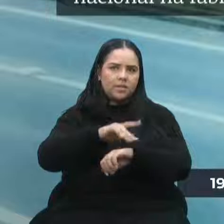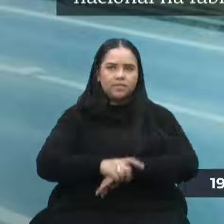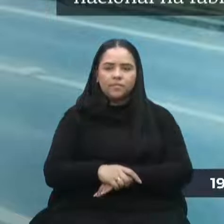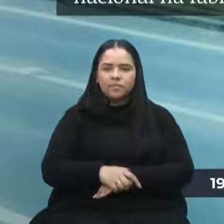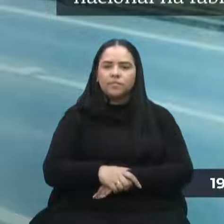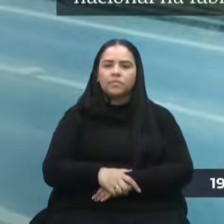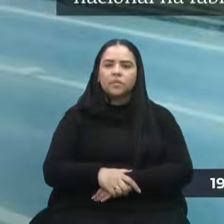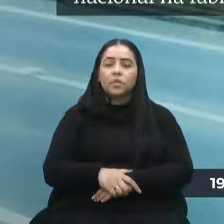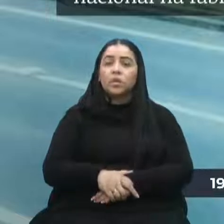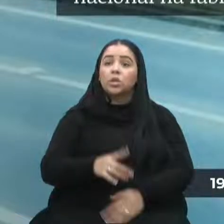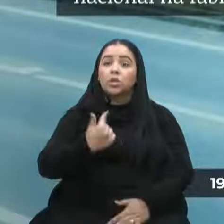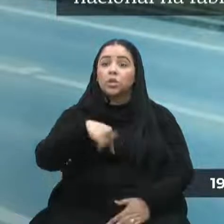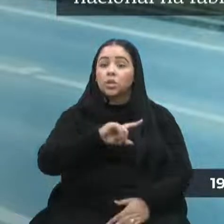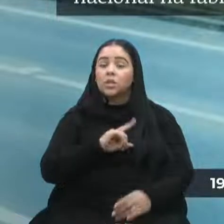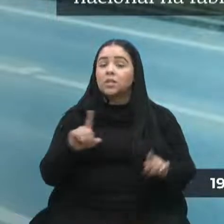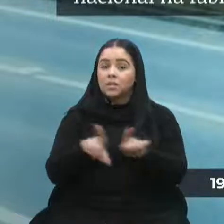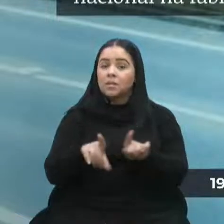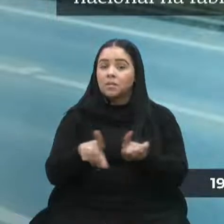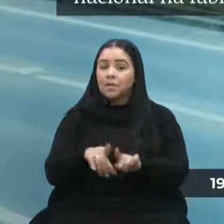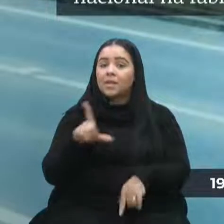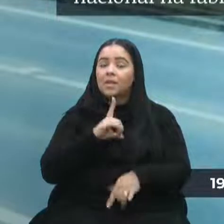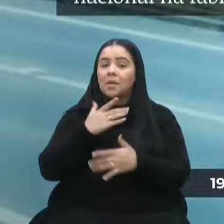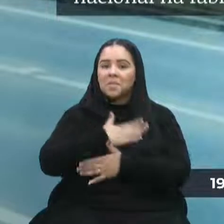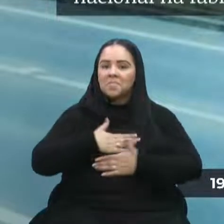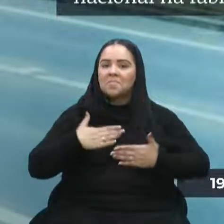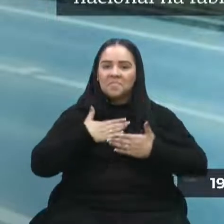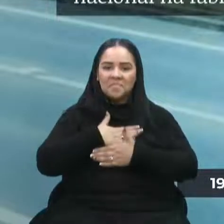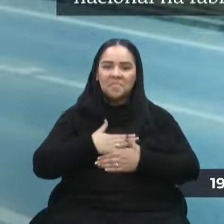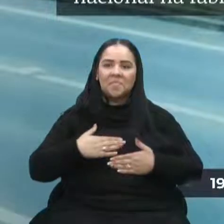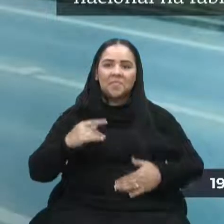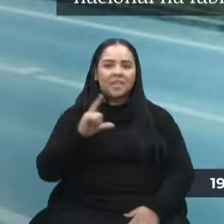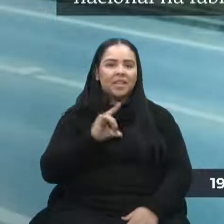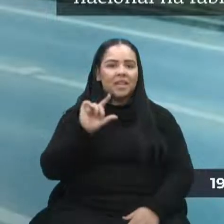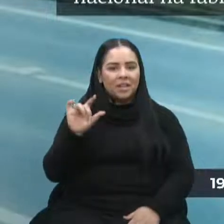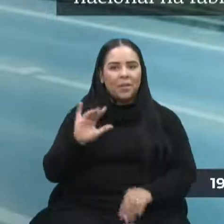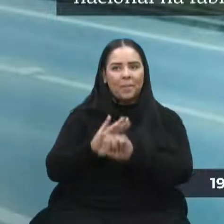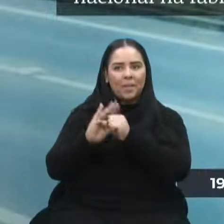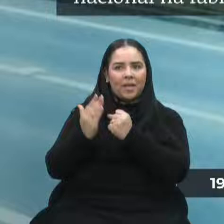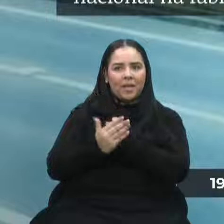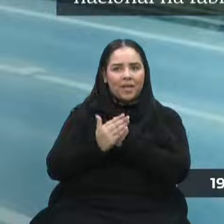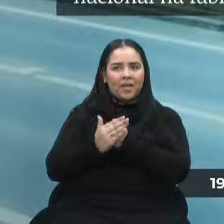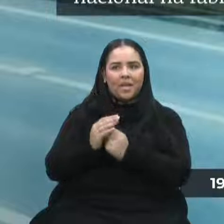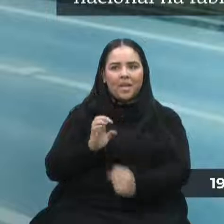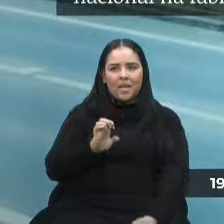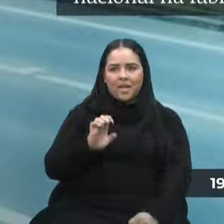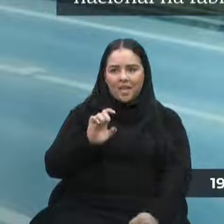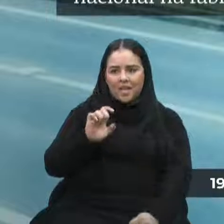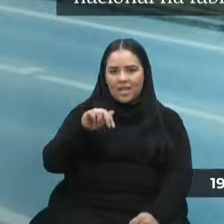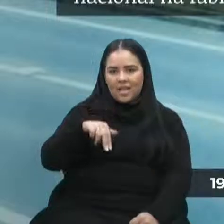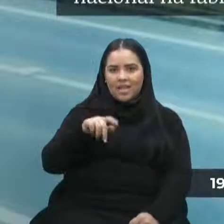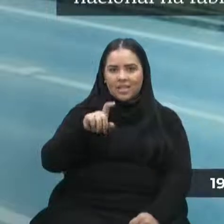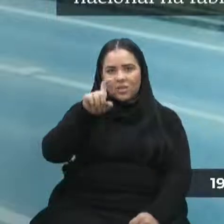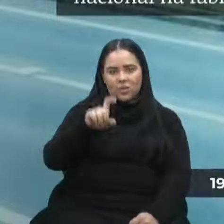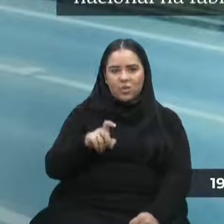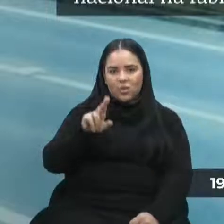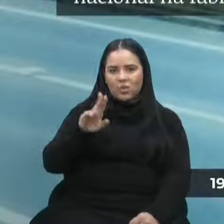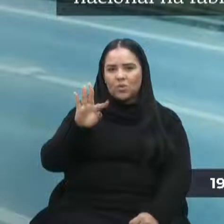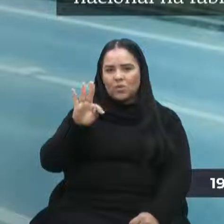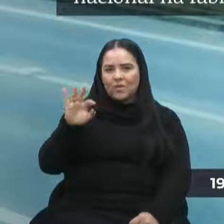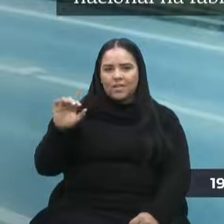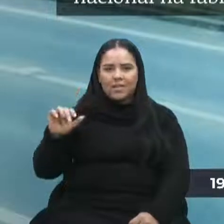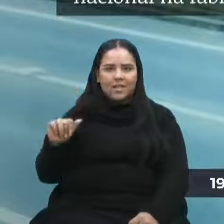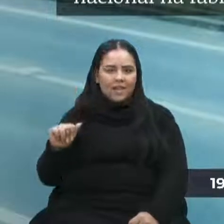Nós tivemos também a grata satisfação de ter naquele bairro a Enxuta, uma